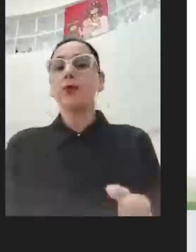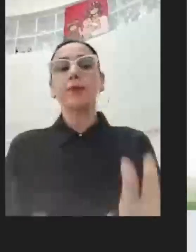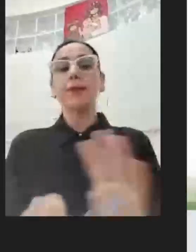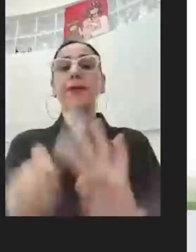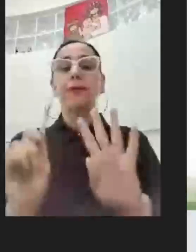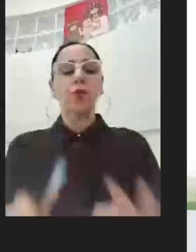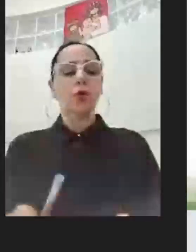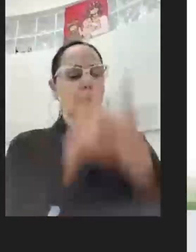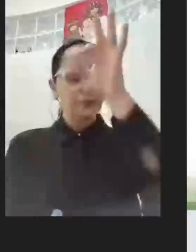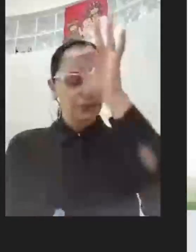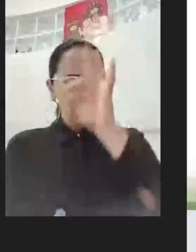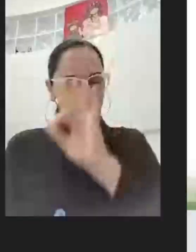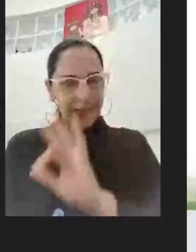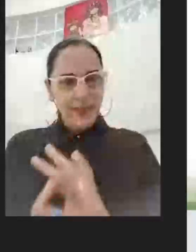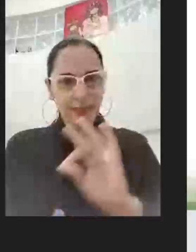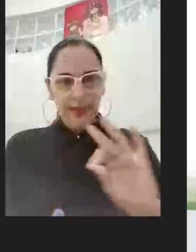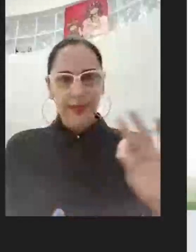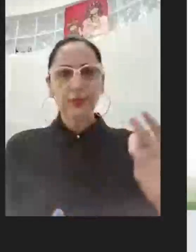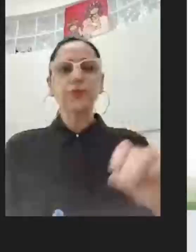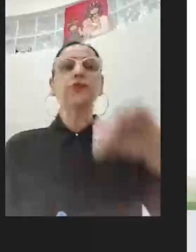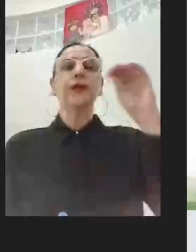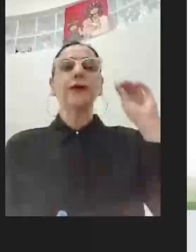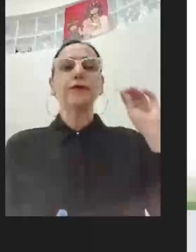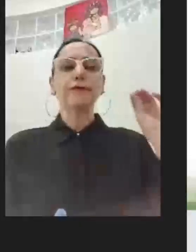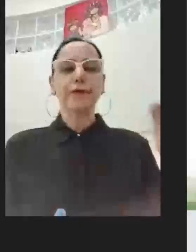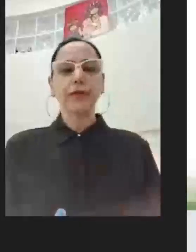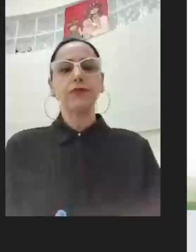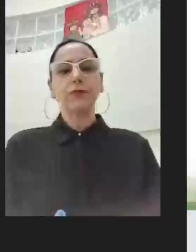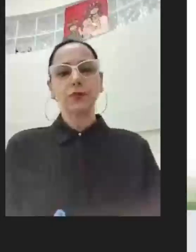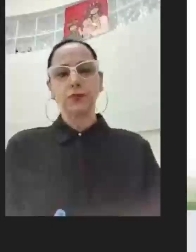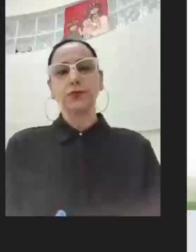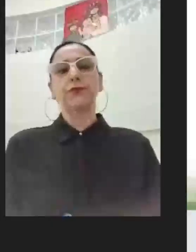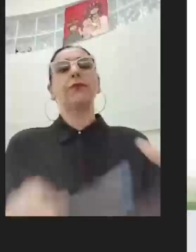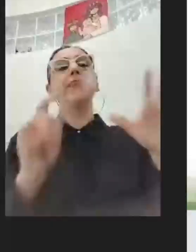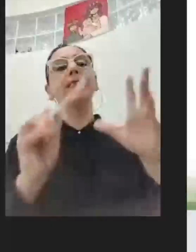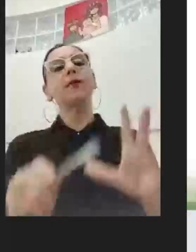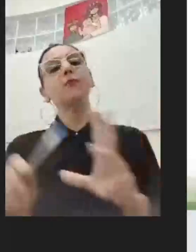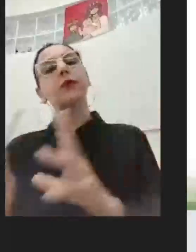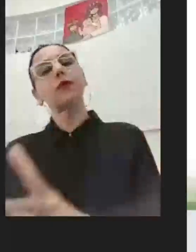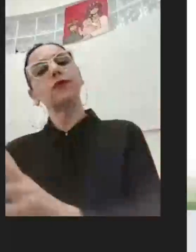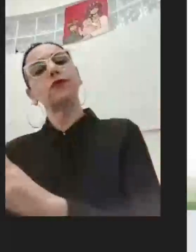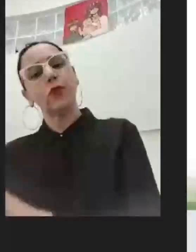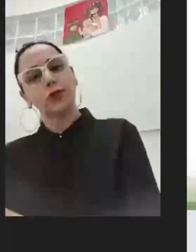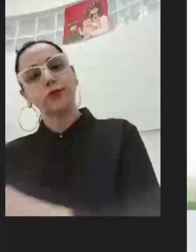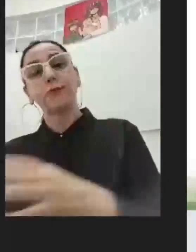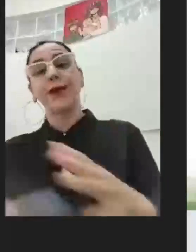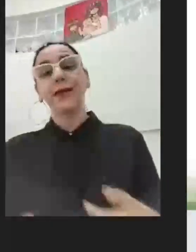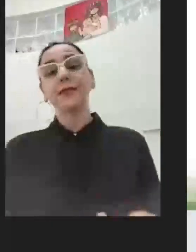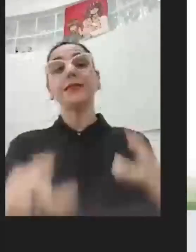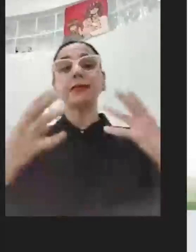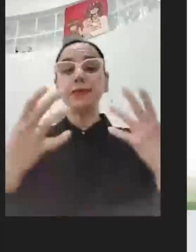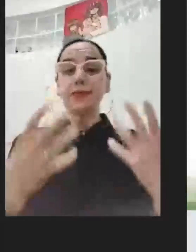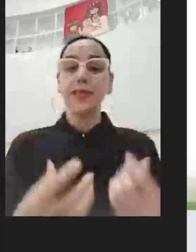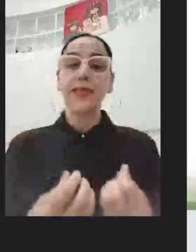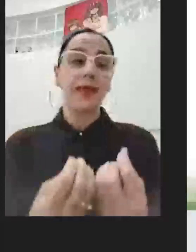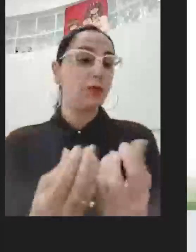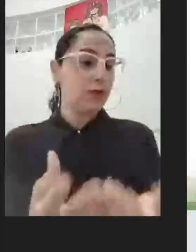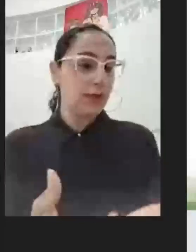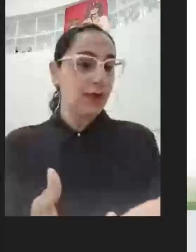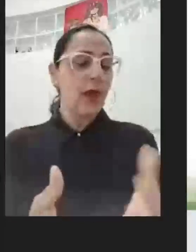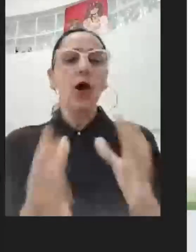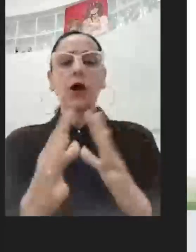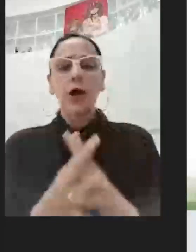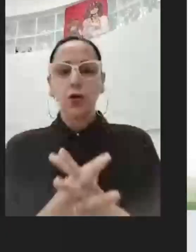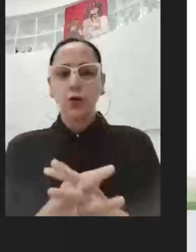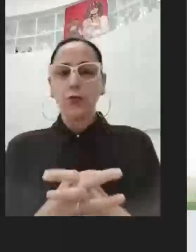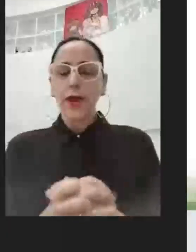E aí ela deu mamar, o bebê mamou exatos 20 minutos. Não quis no outro, mas eu